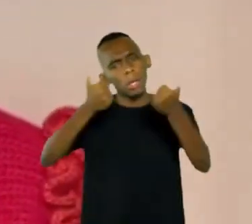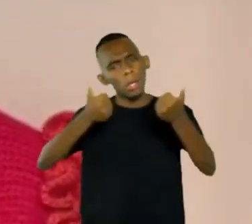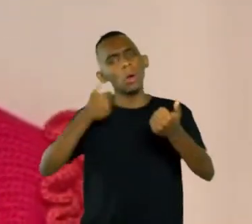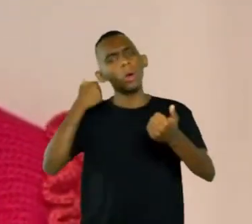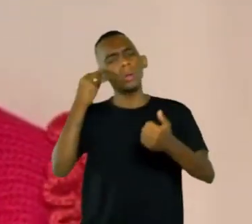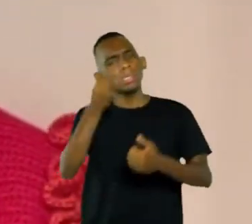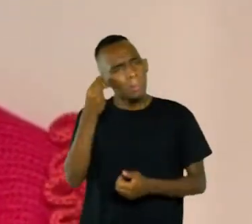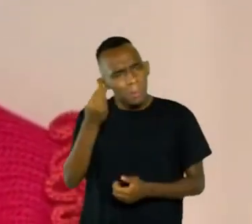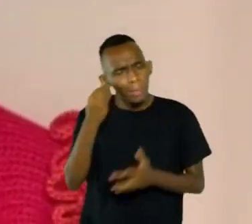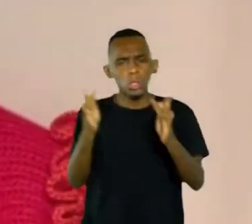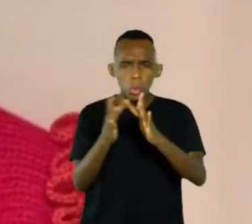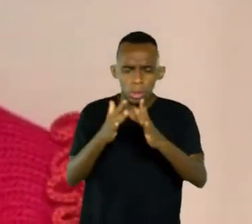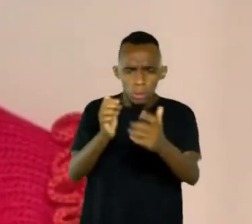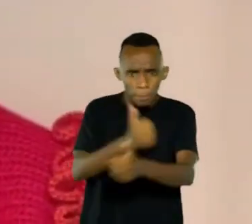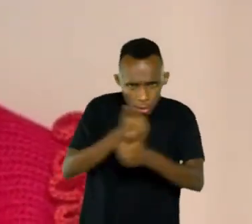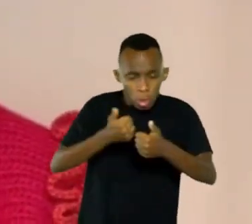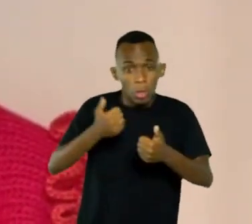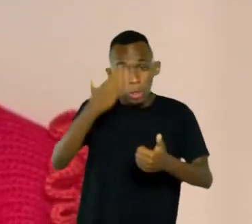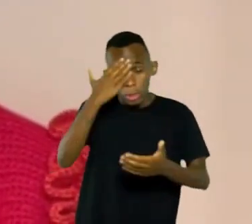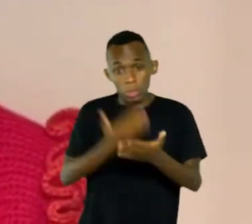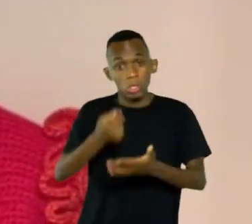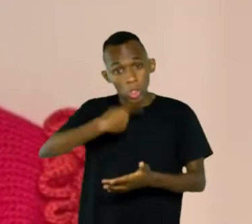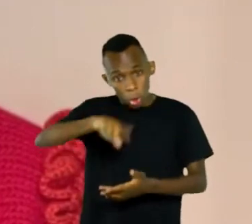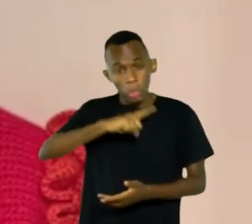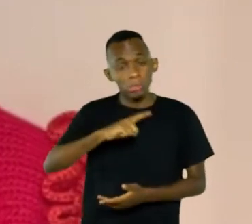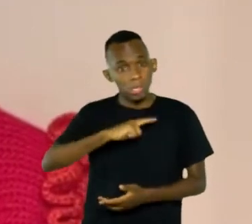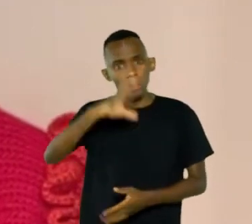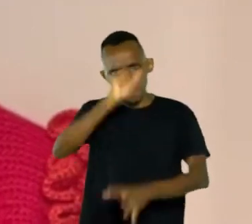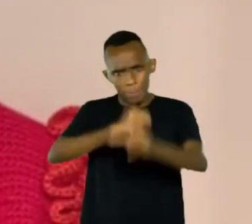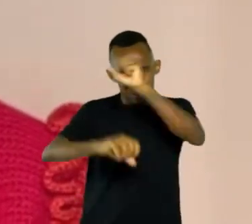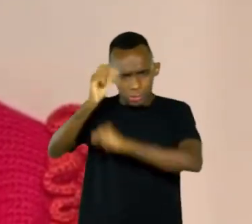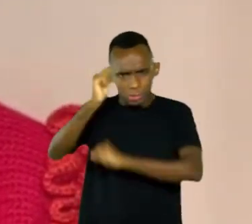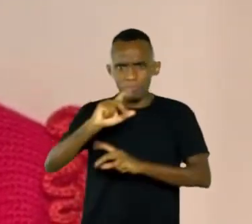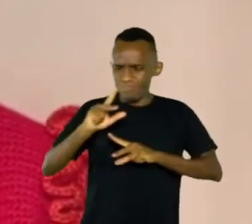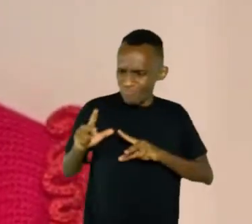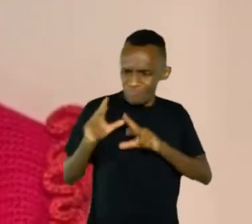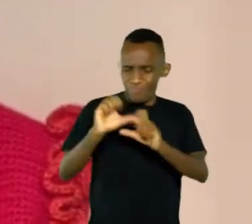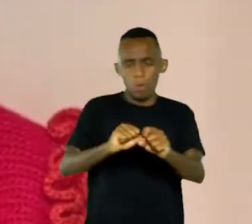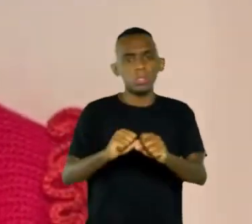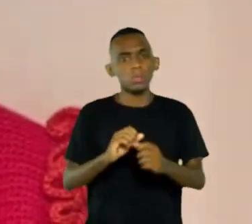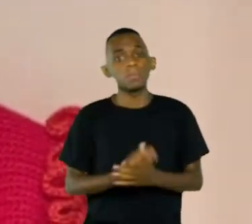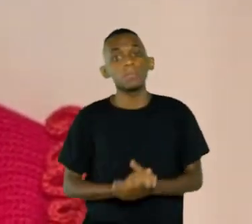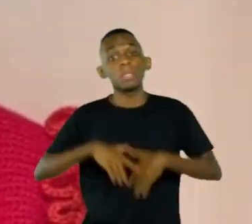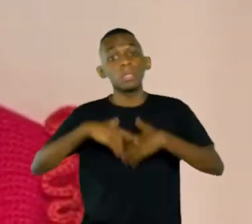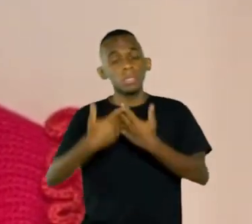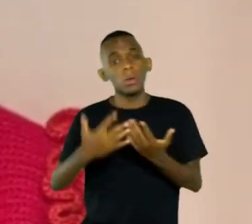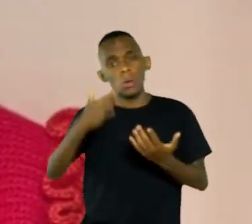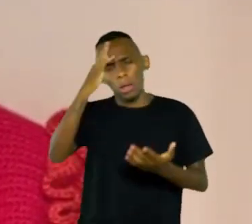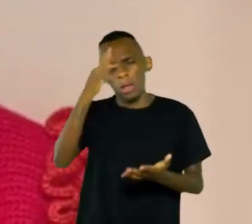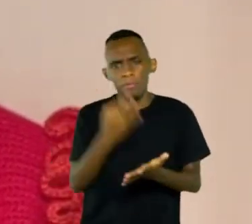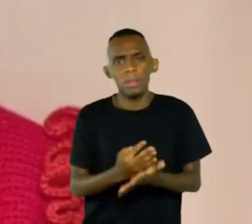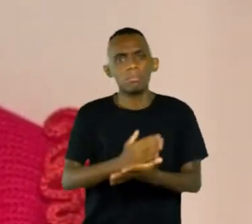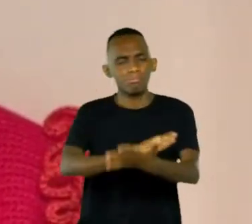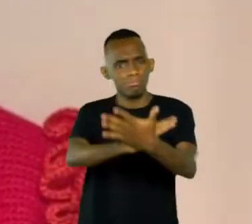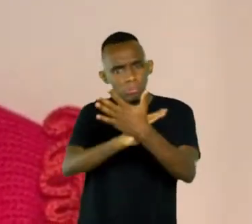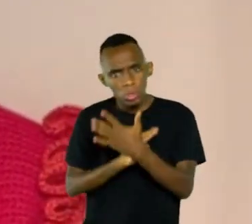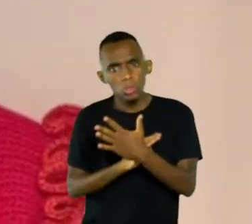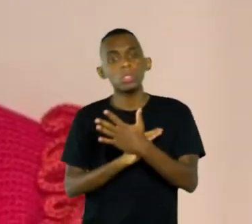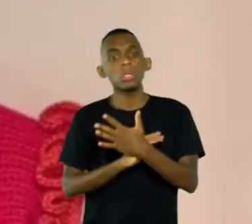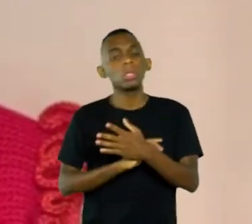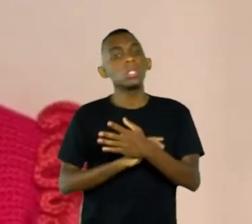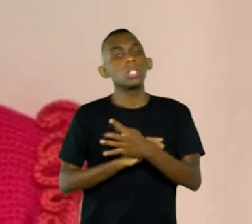acredito que a gente tem um aprendizado aqui. Eu acredito nisso muito fortemente. Então, a fé me ajuda, sim, porque eu acho que tudo